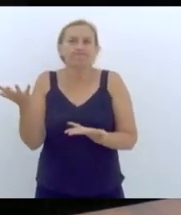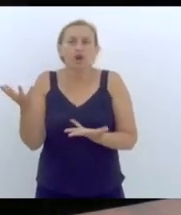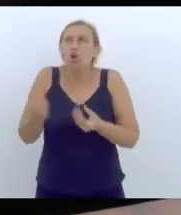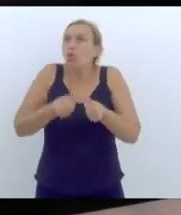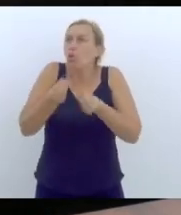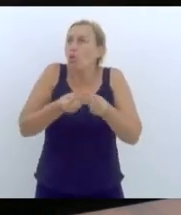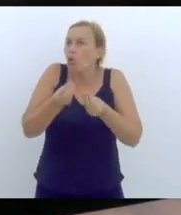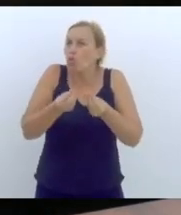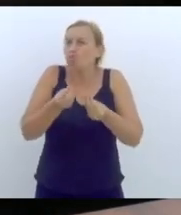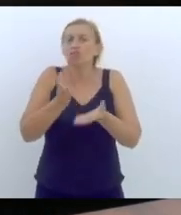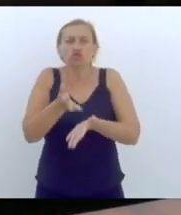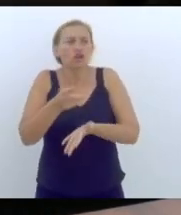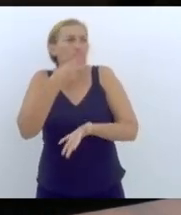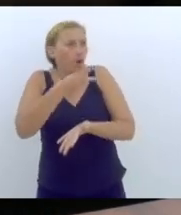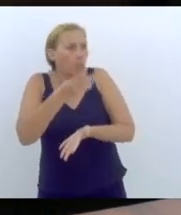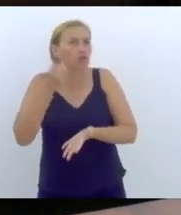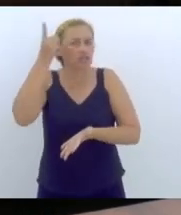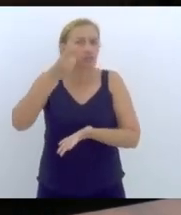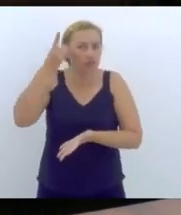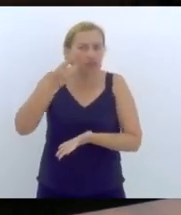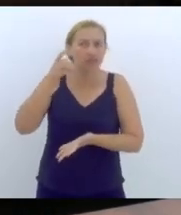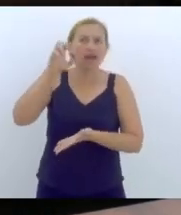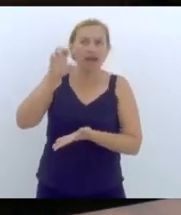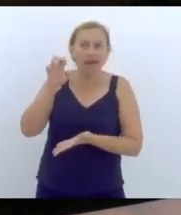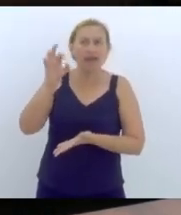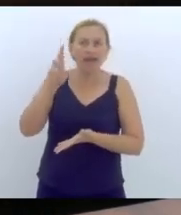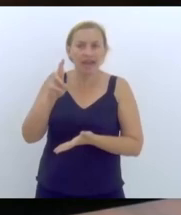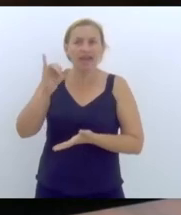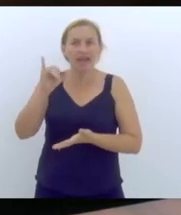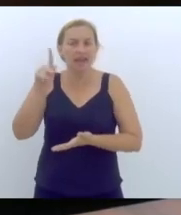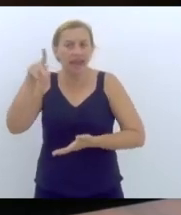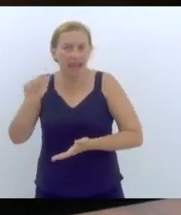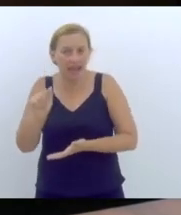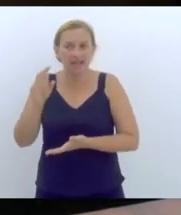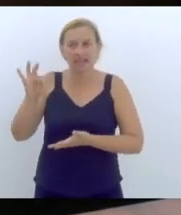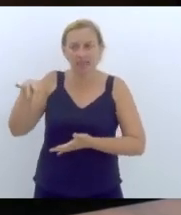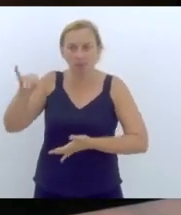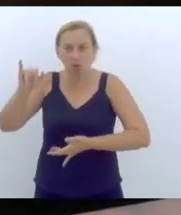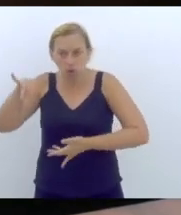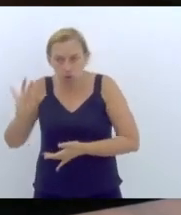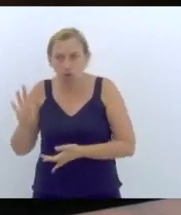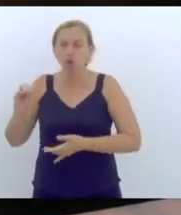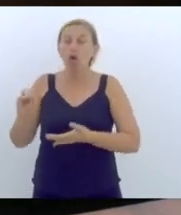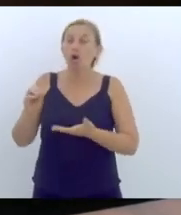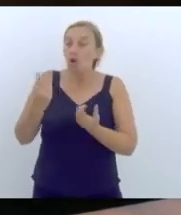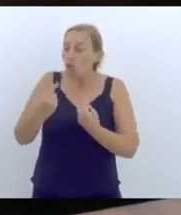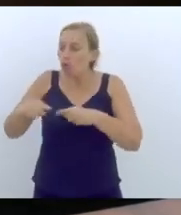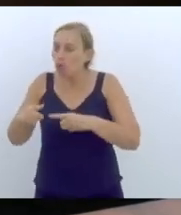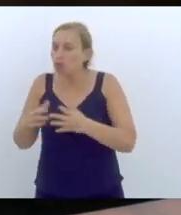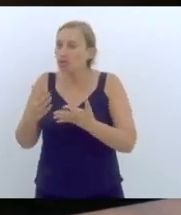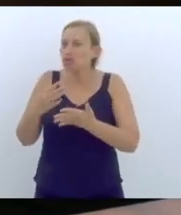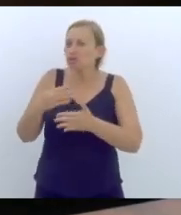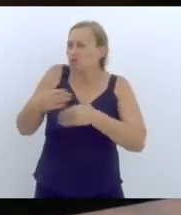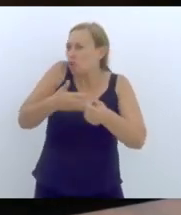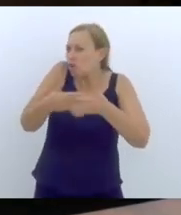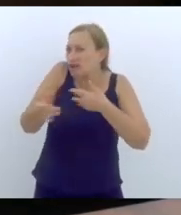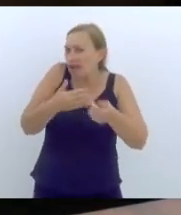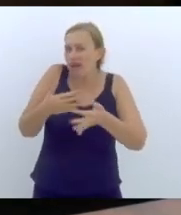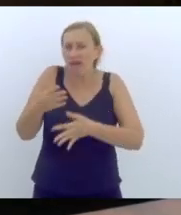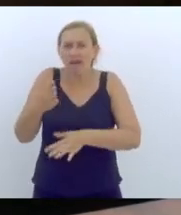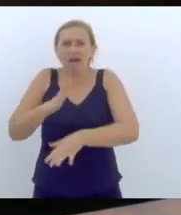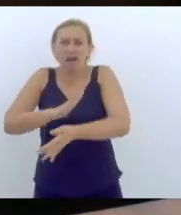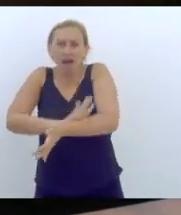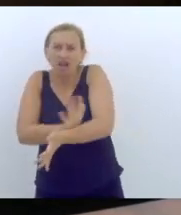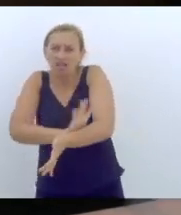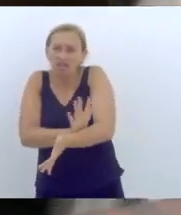como acabou de falar a deputada Élica Takimoto, o combate permanente a todas as formas de racismo e